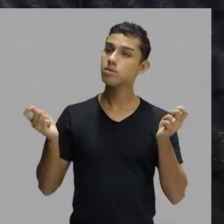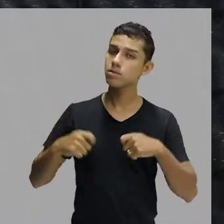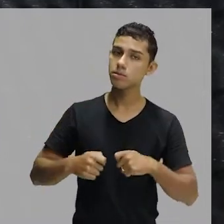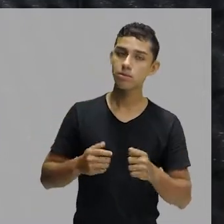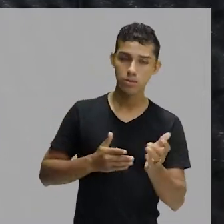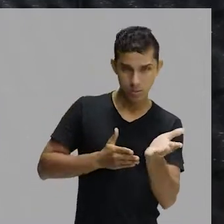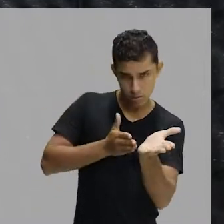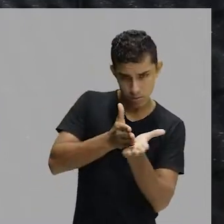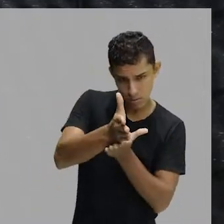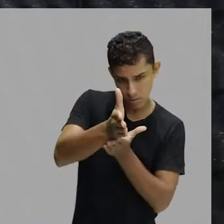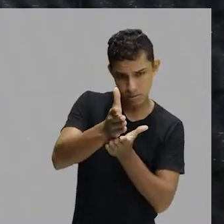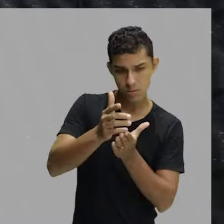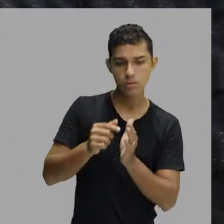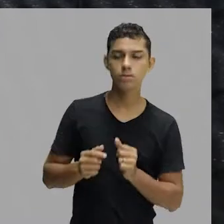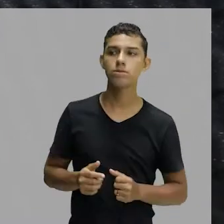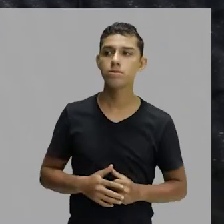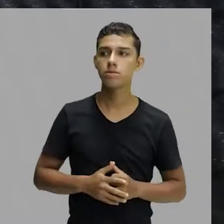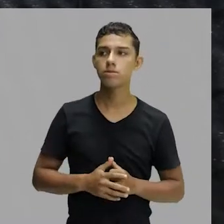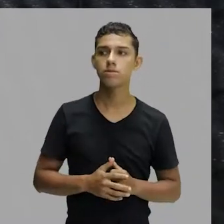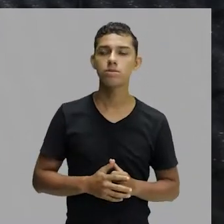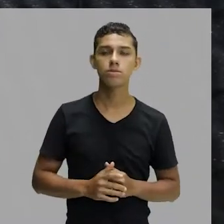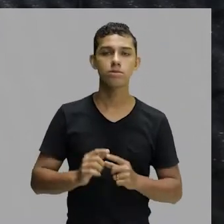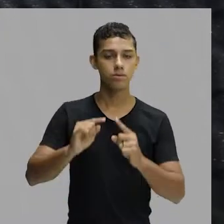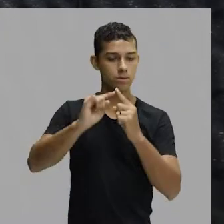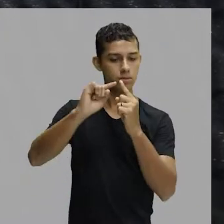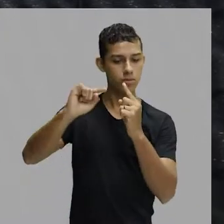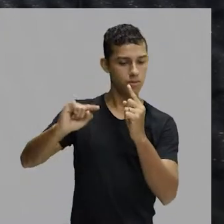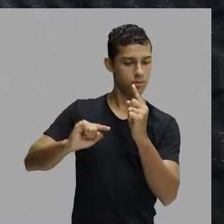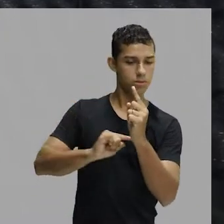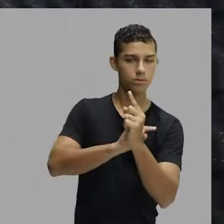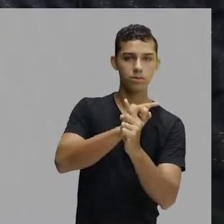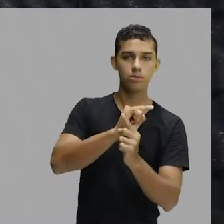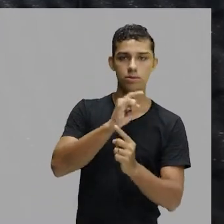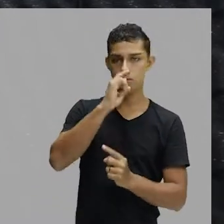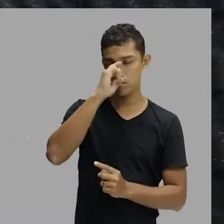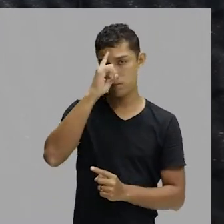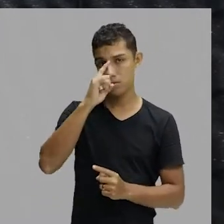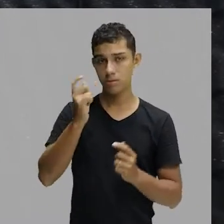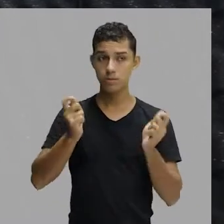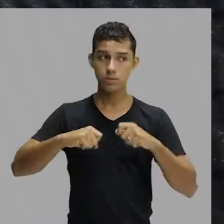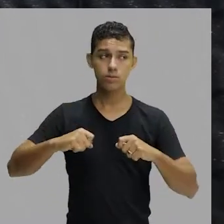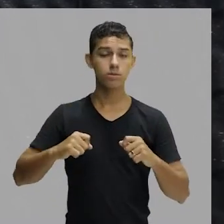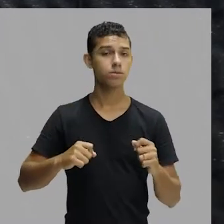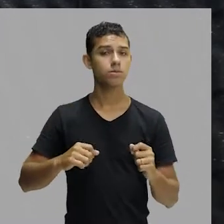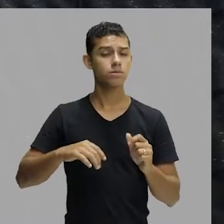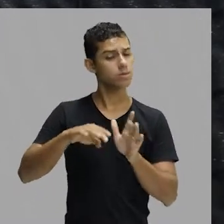agora, gente, ó, no sentido horário, para poder chegar nos menores números